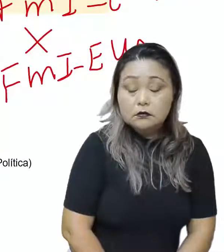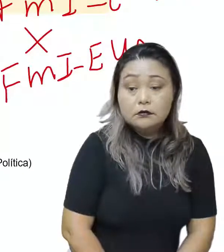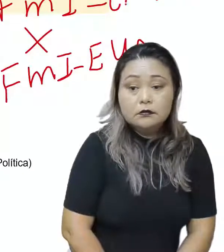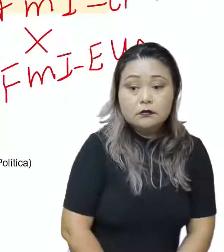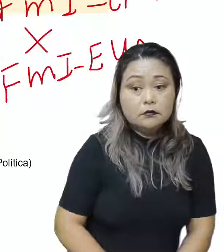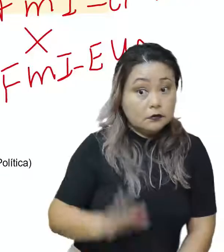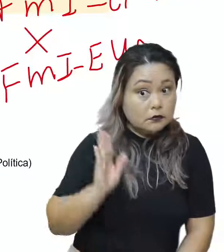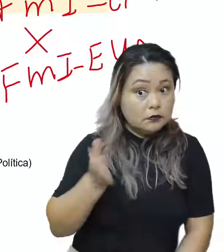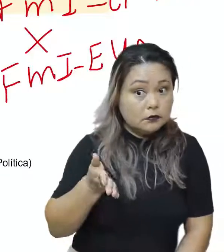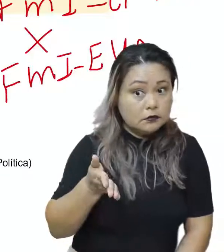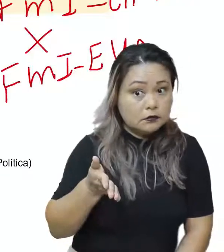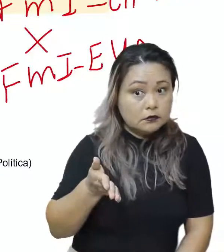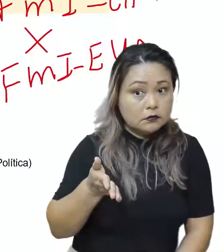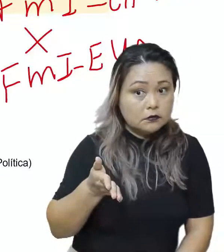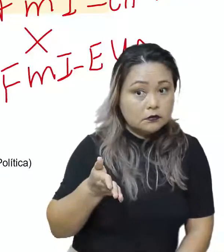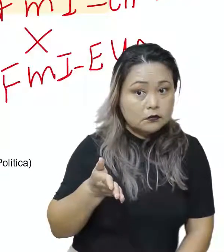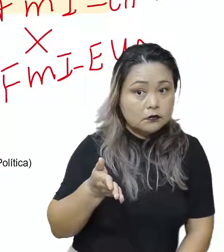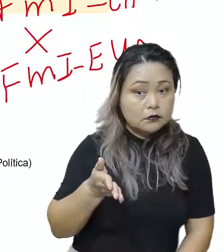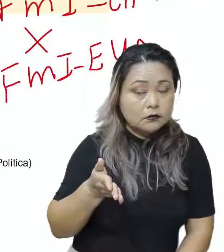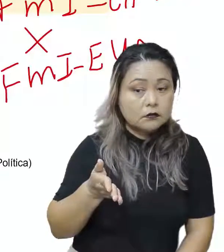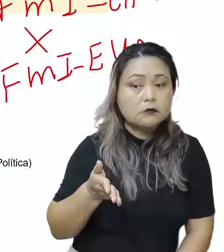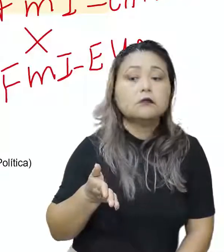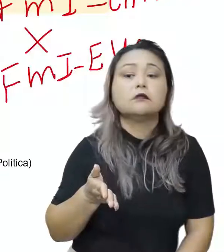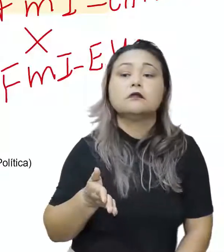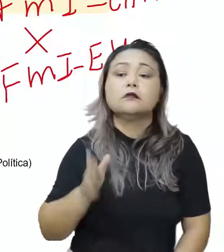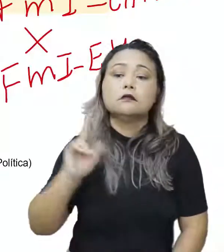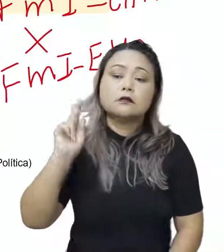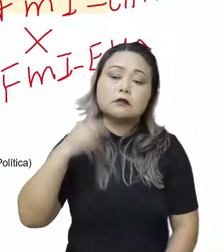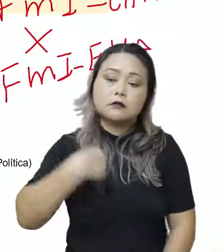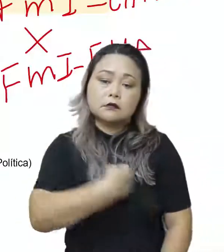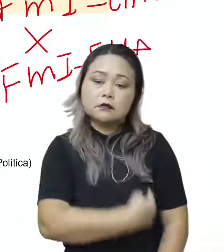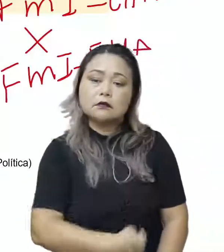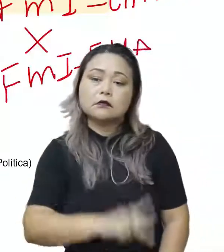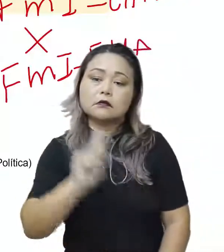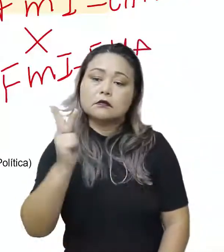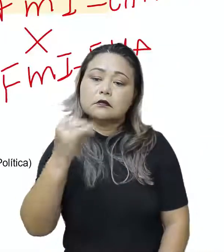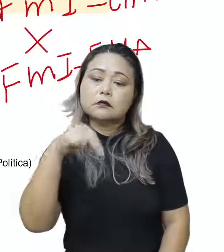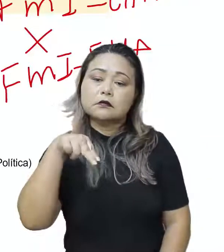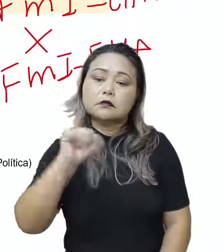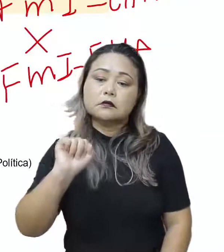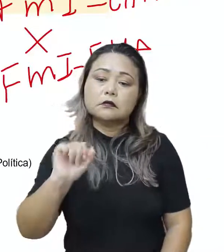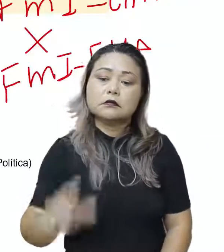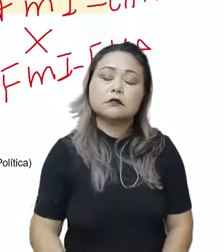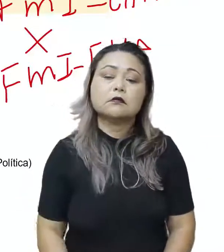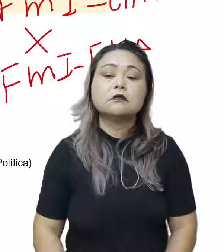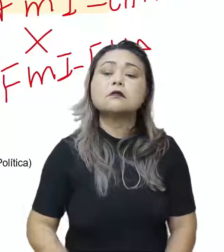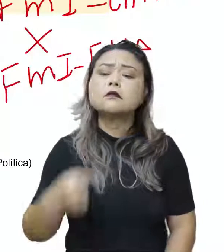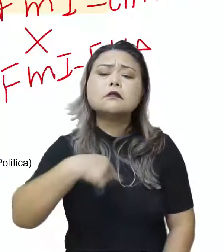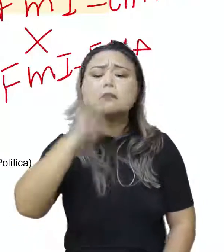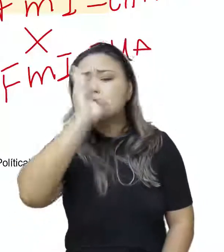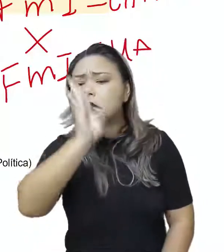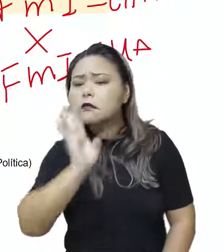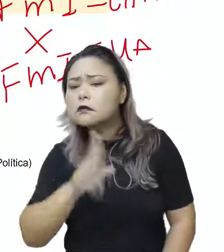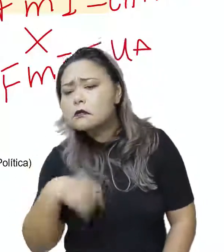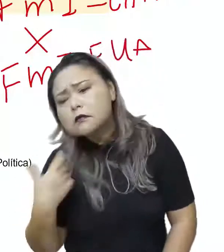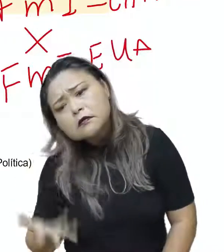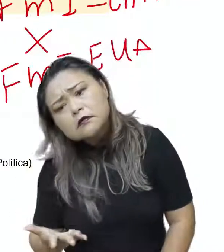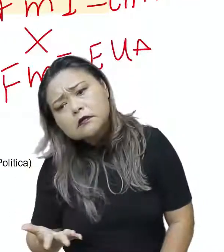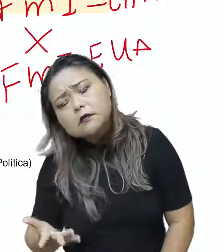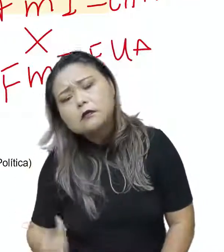Já? China, tá? Professor, e o Brasil?